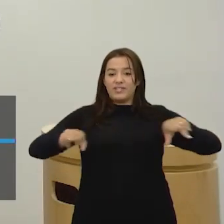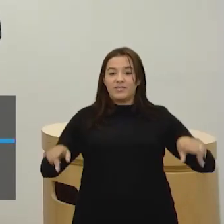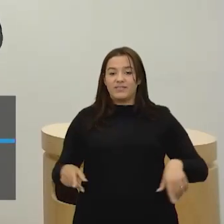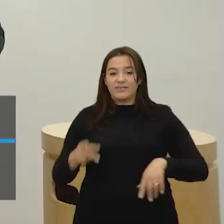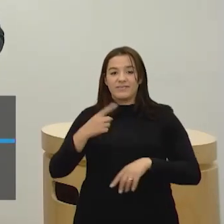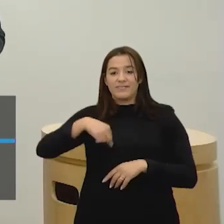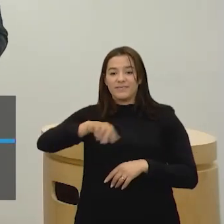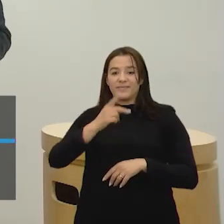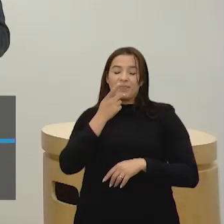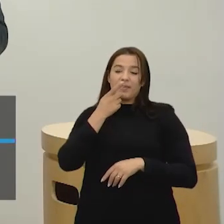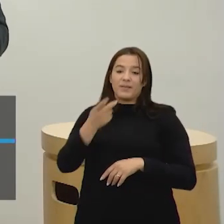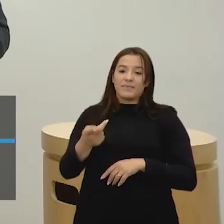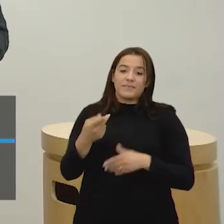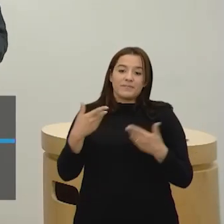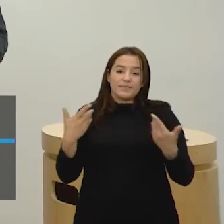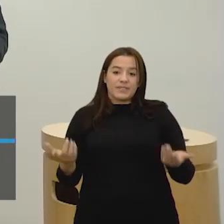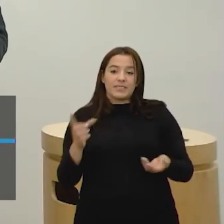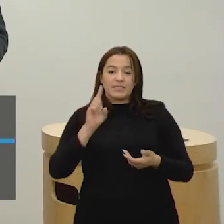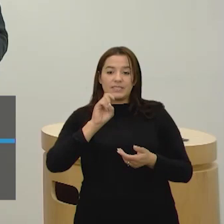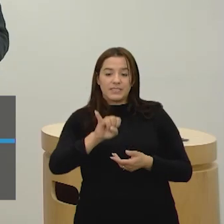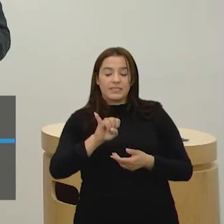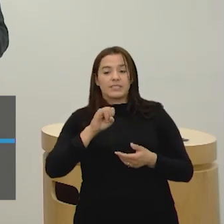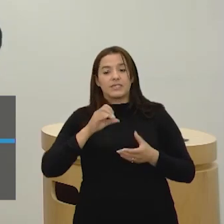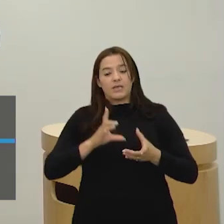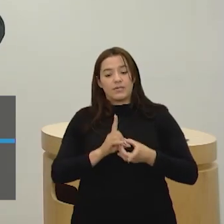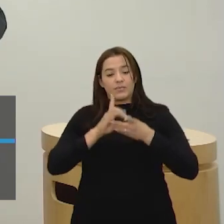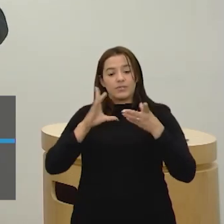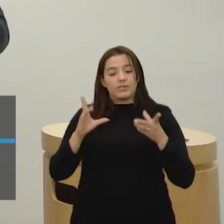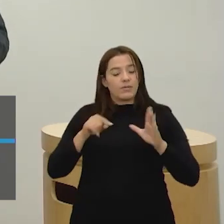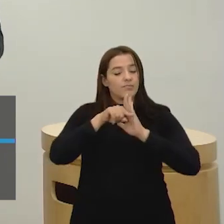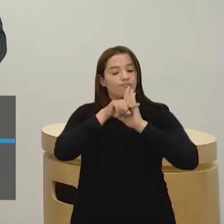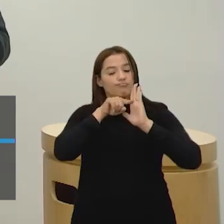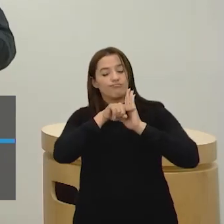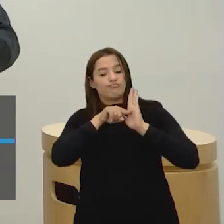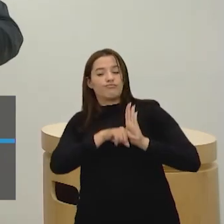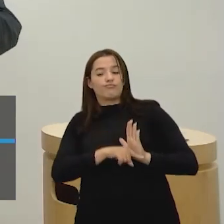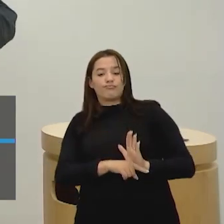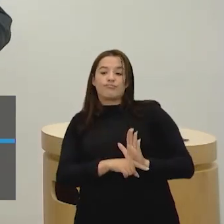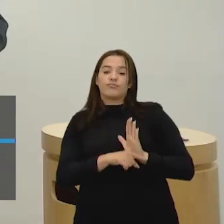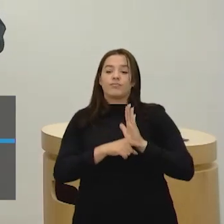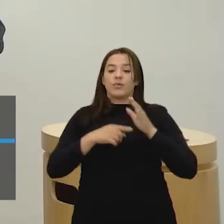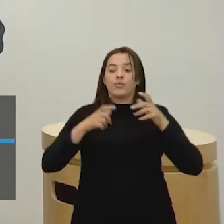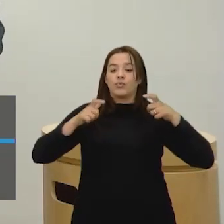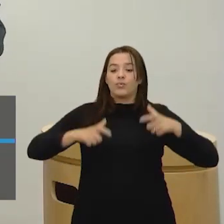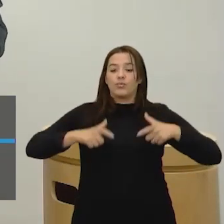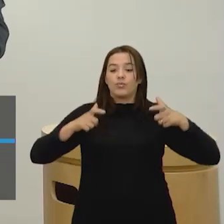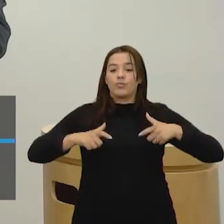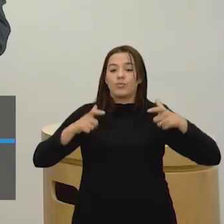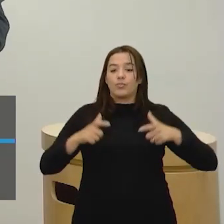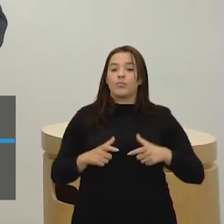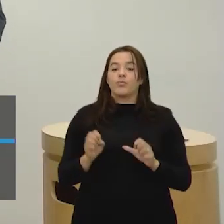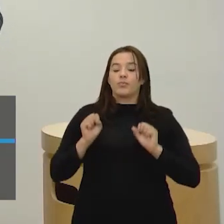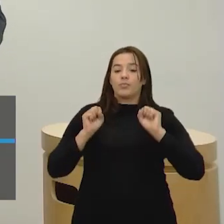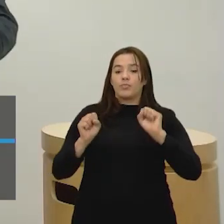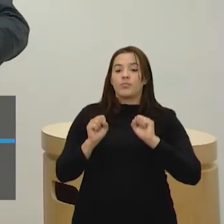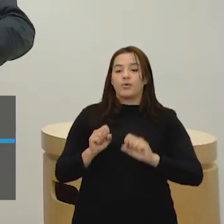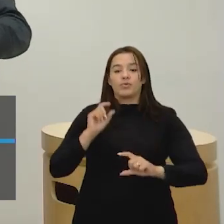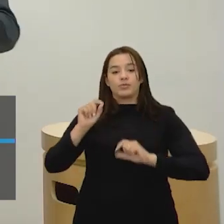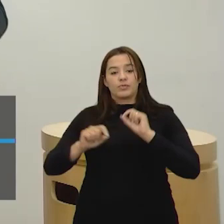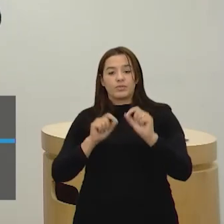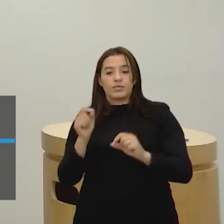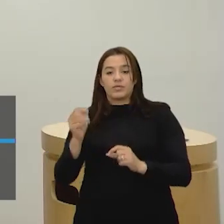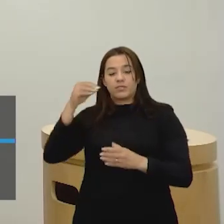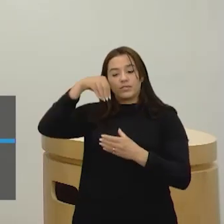a democracia, se não for vigilante, ela pode criar um ambiente onde ela pode ser de